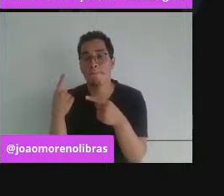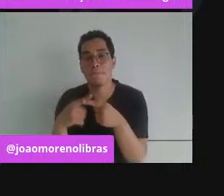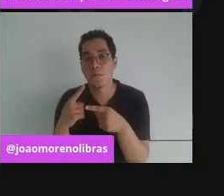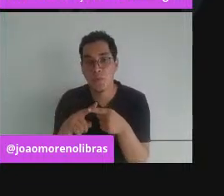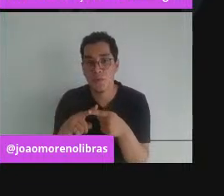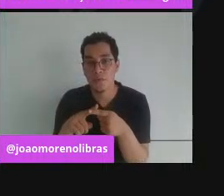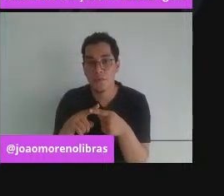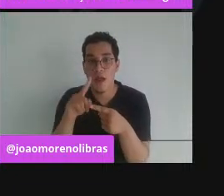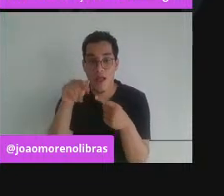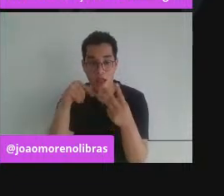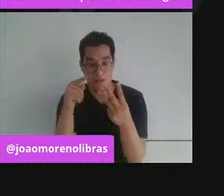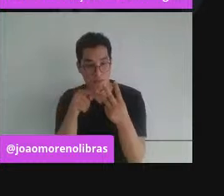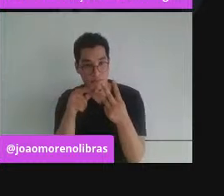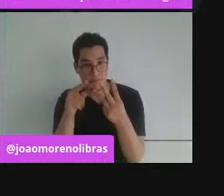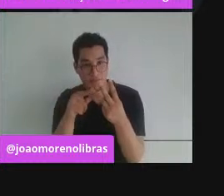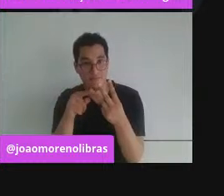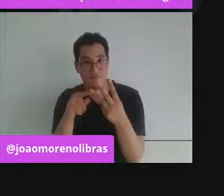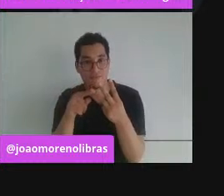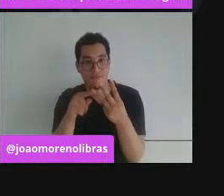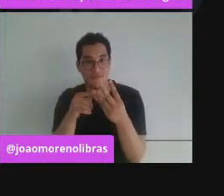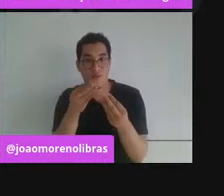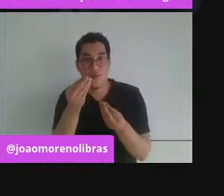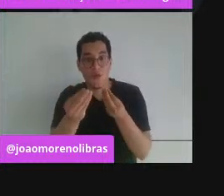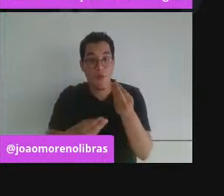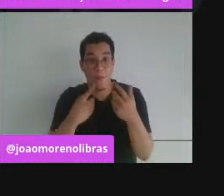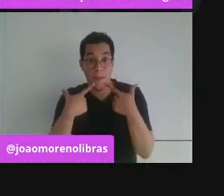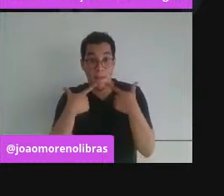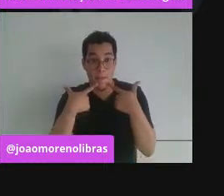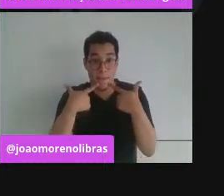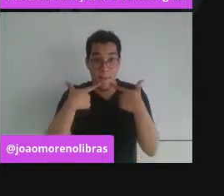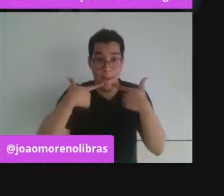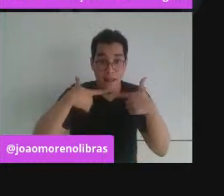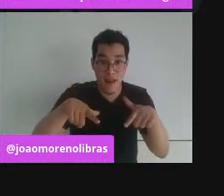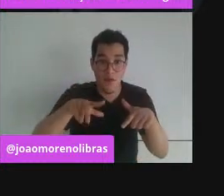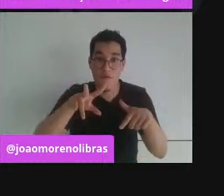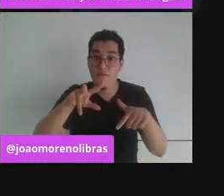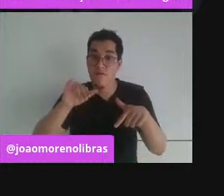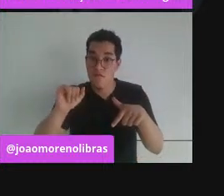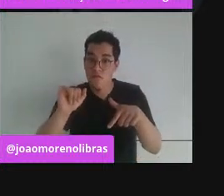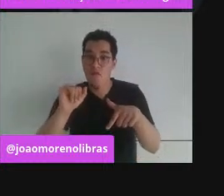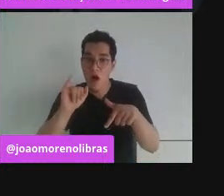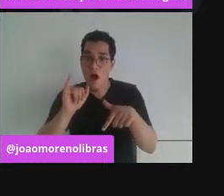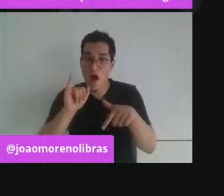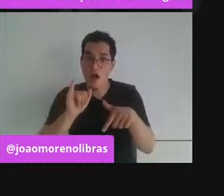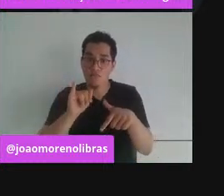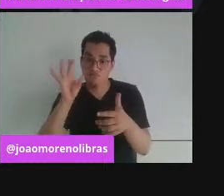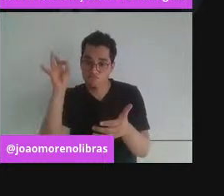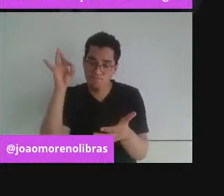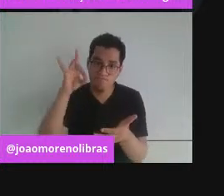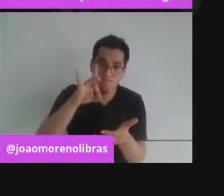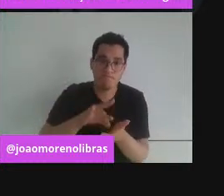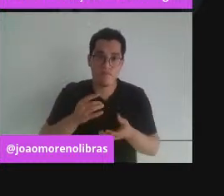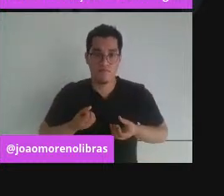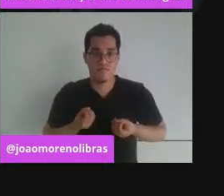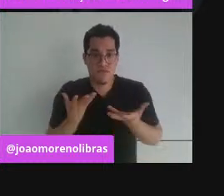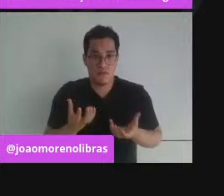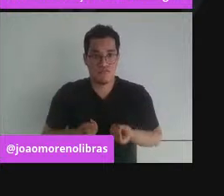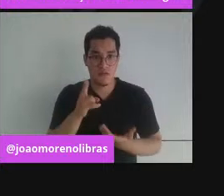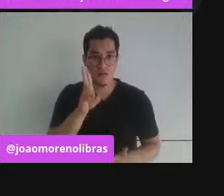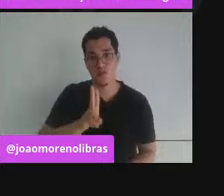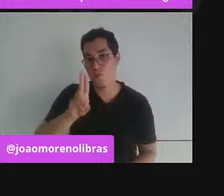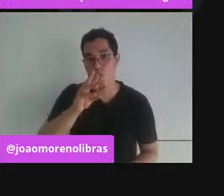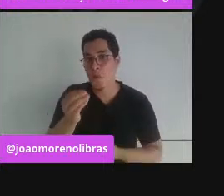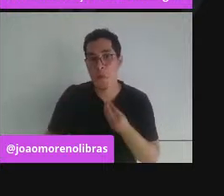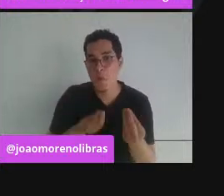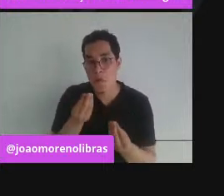este colocar em funcionamento a língua por um ato individual de utilização. A enunciação pode